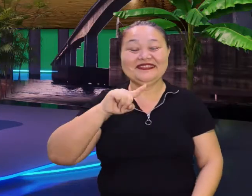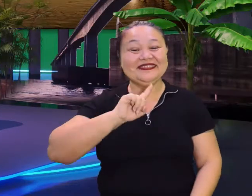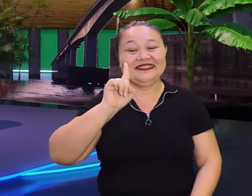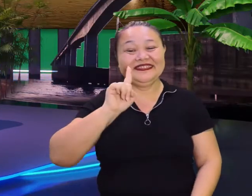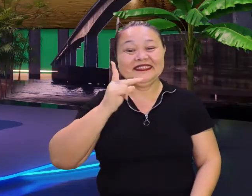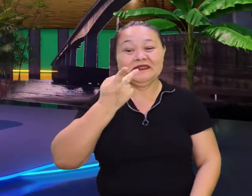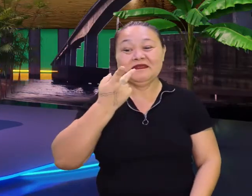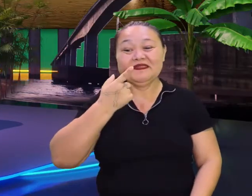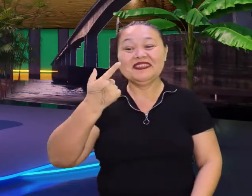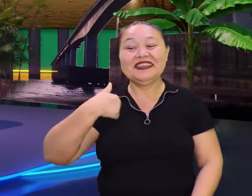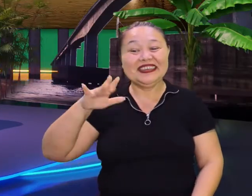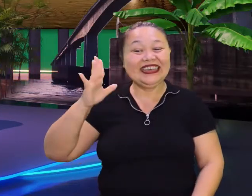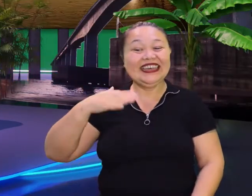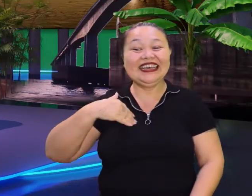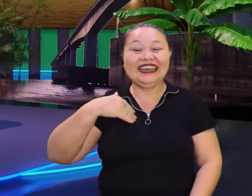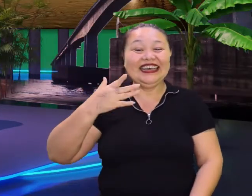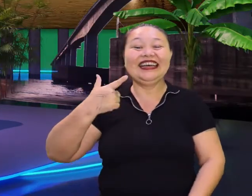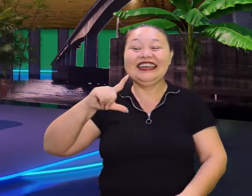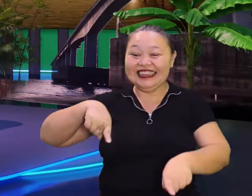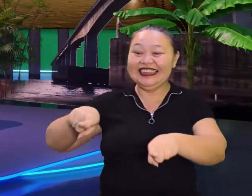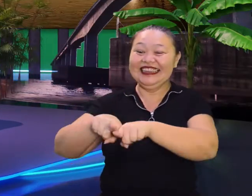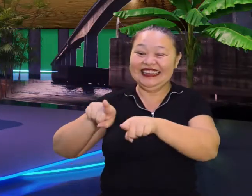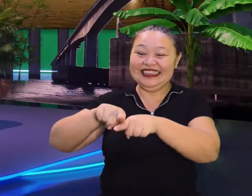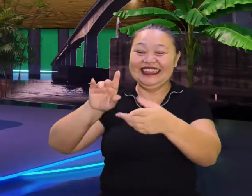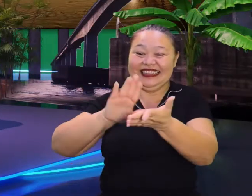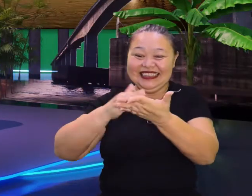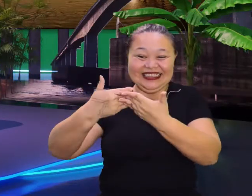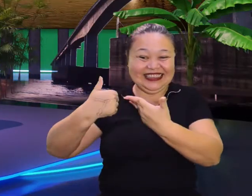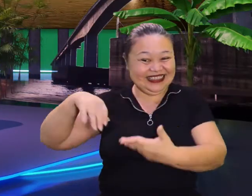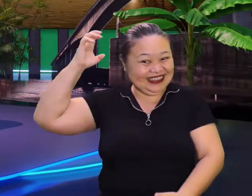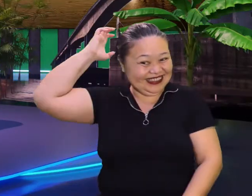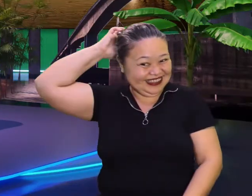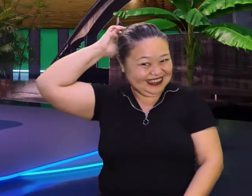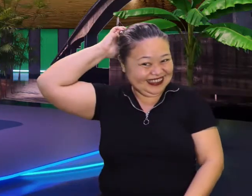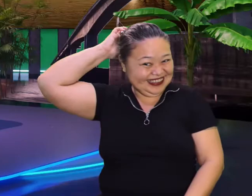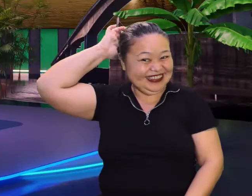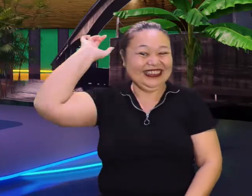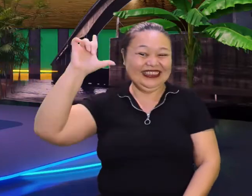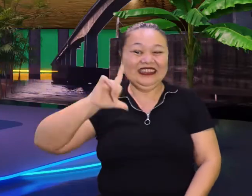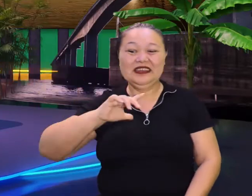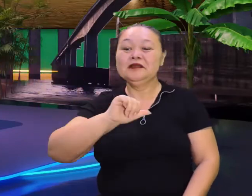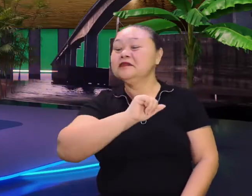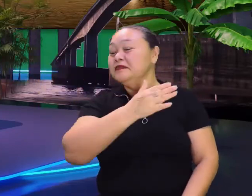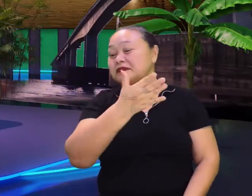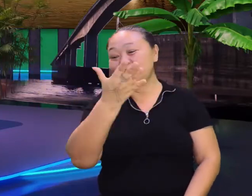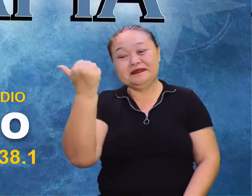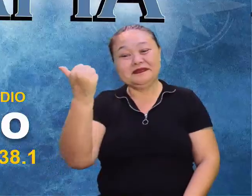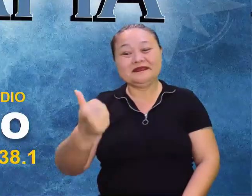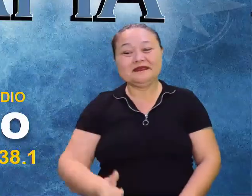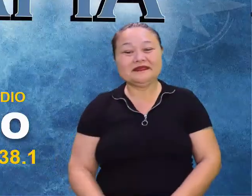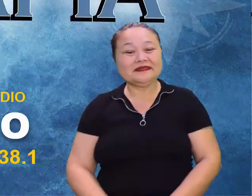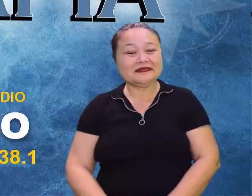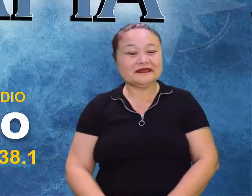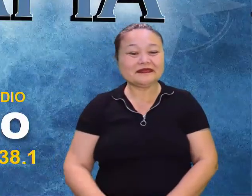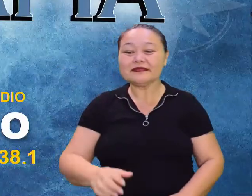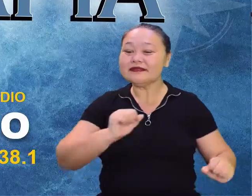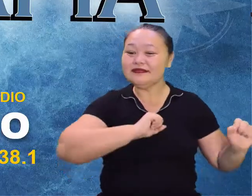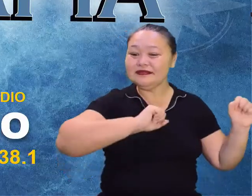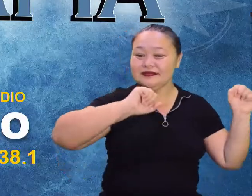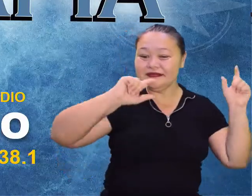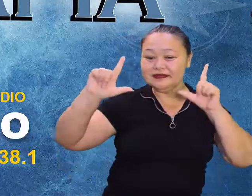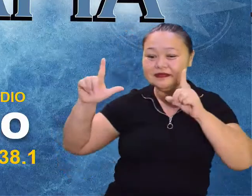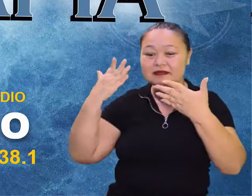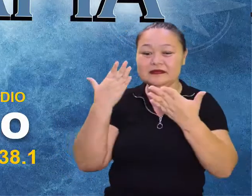falar também, né? Nossa aula é linda também, né? Tá top Tá de linha. perfumosa É ela, isso né, aí. também, né? Vamos lá. Vamos lá, galera. De olho na